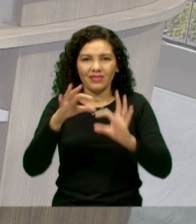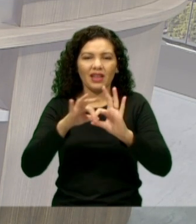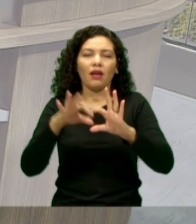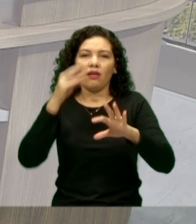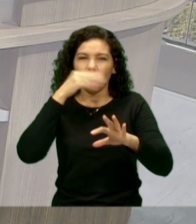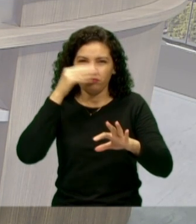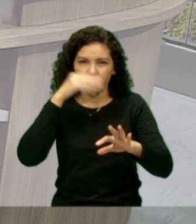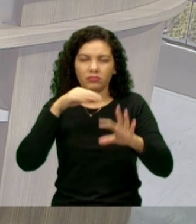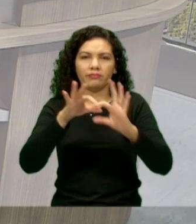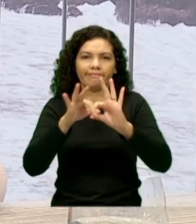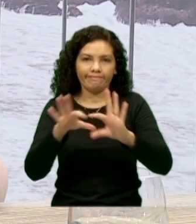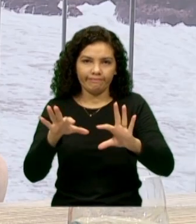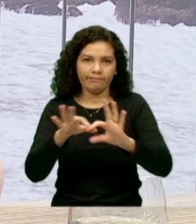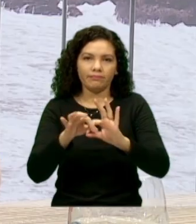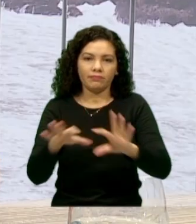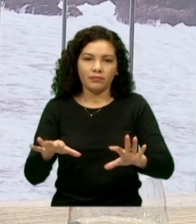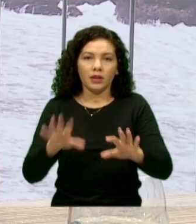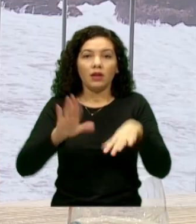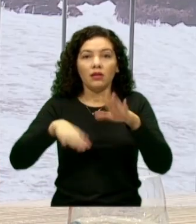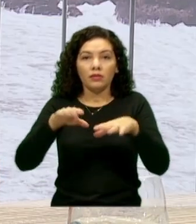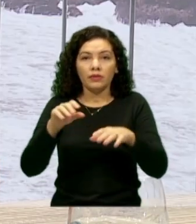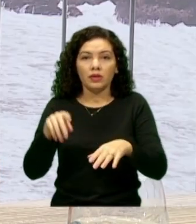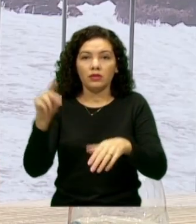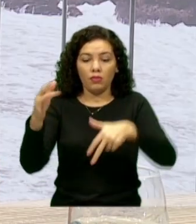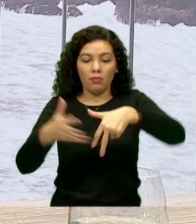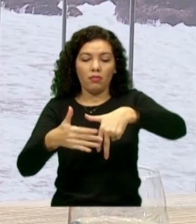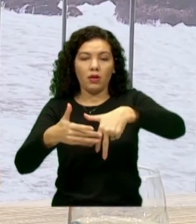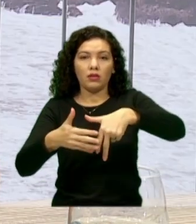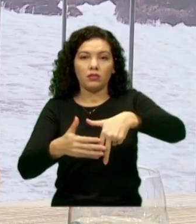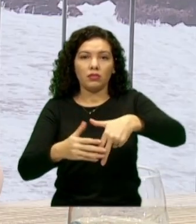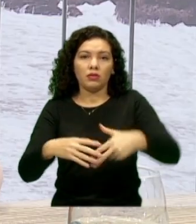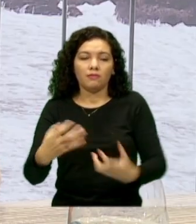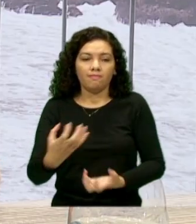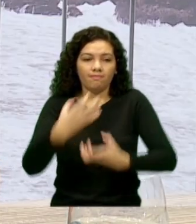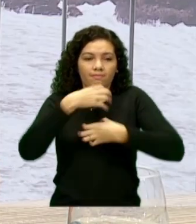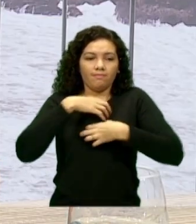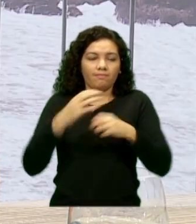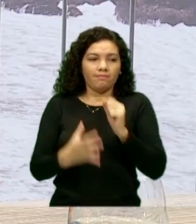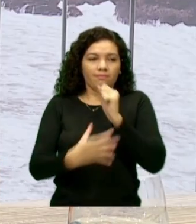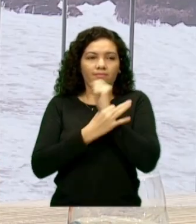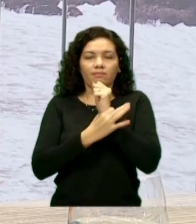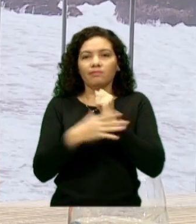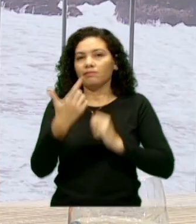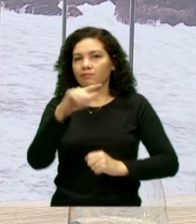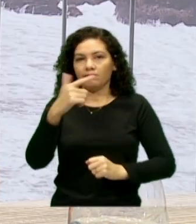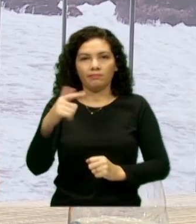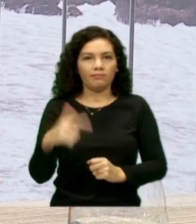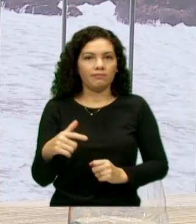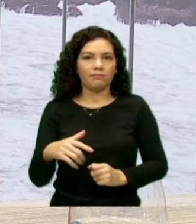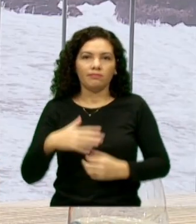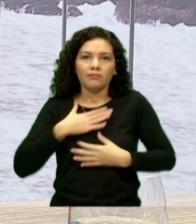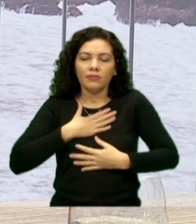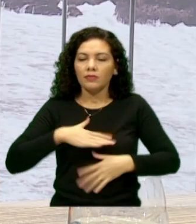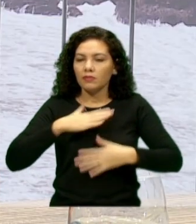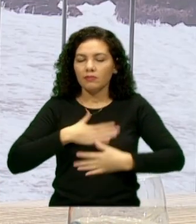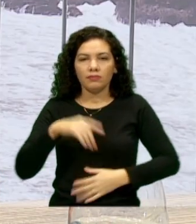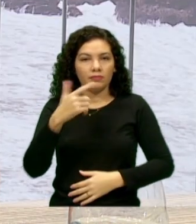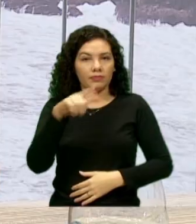precário. E, às vezes, o próprio paciente ele não se sente seguro de estar